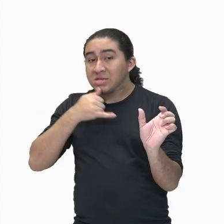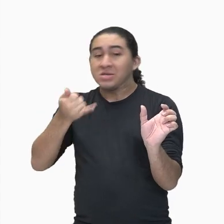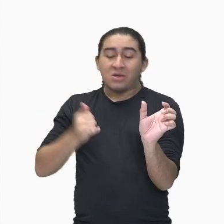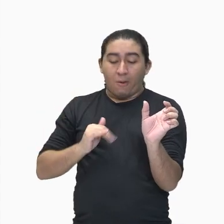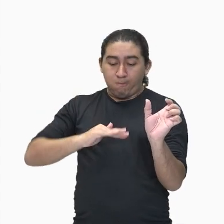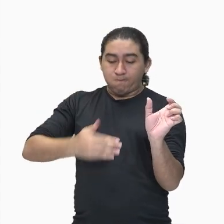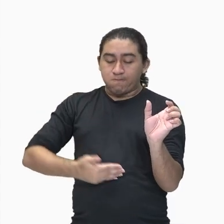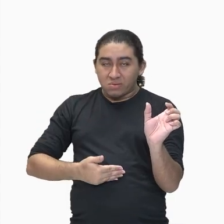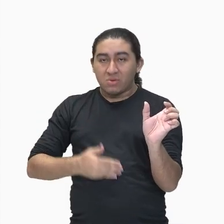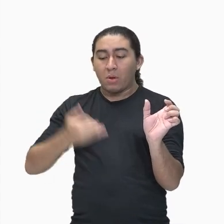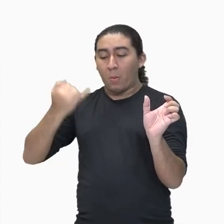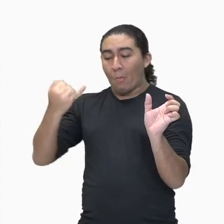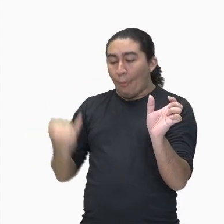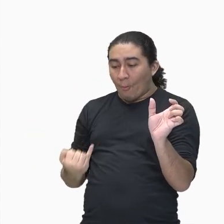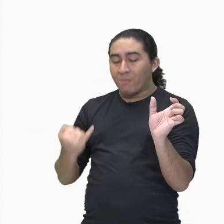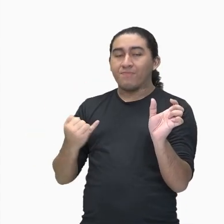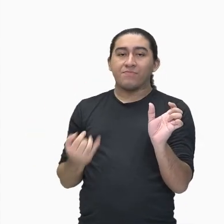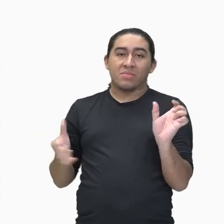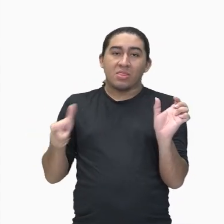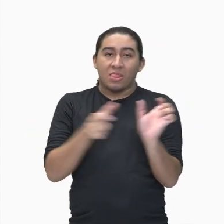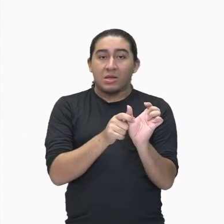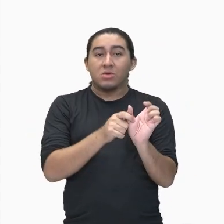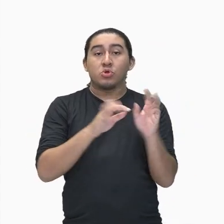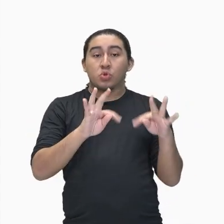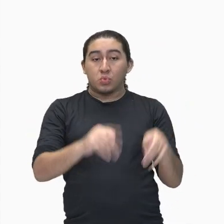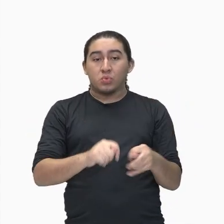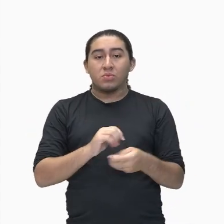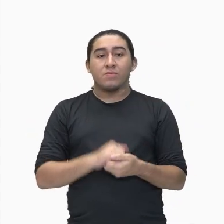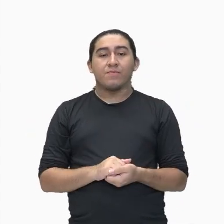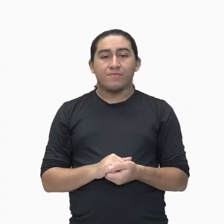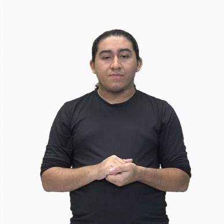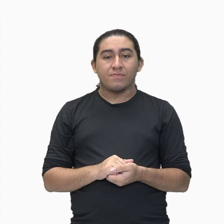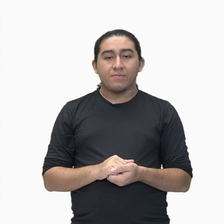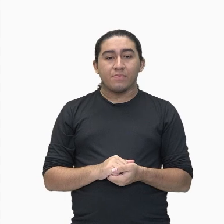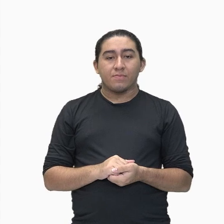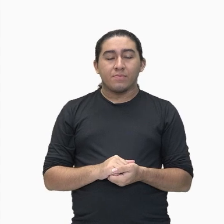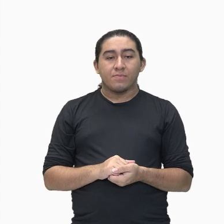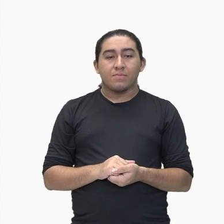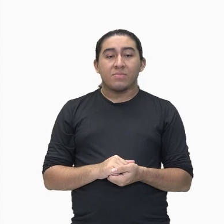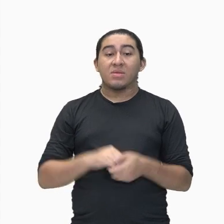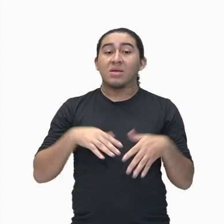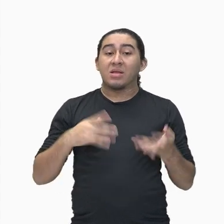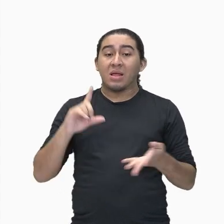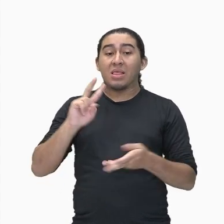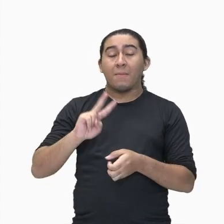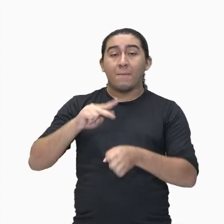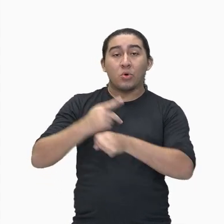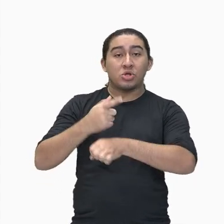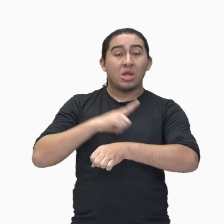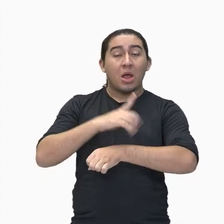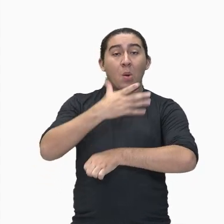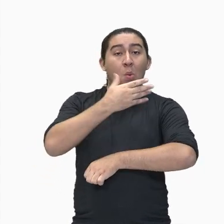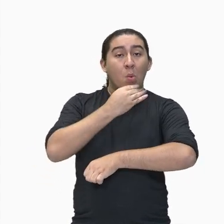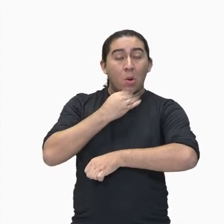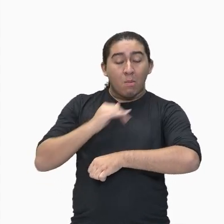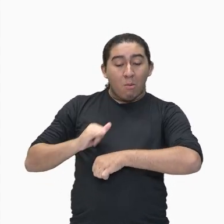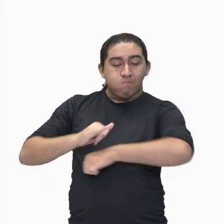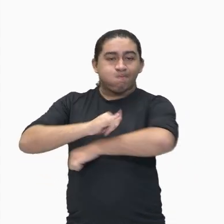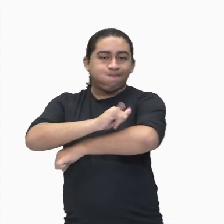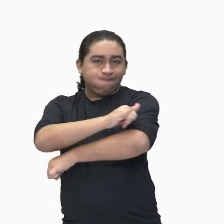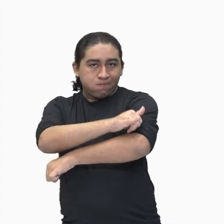substantivo. Quando passou um gordo vigário a cavalo, você identificaria aí